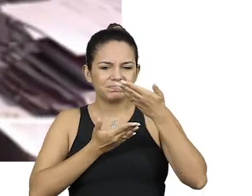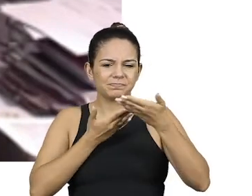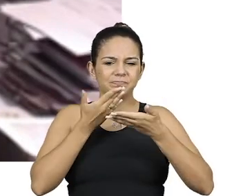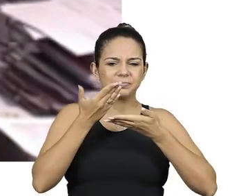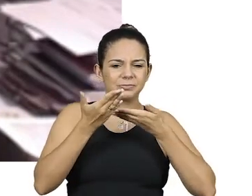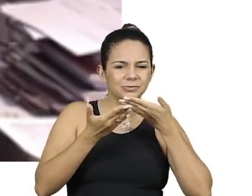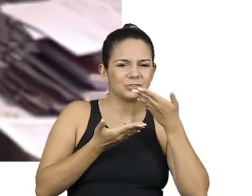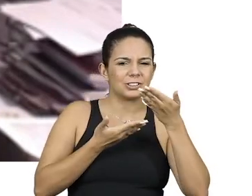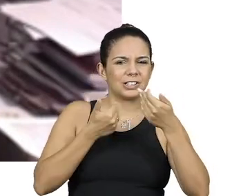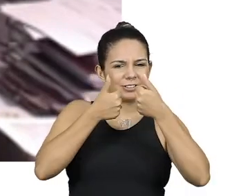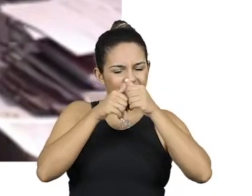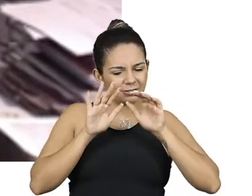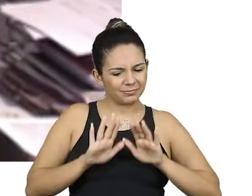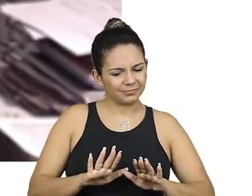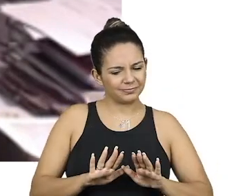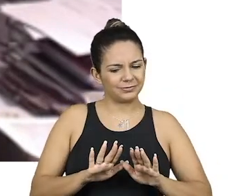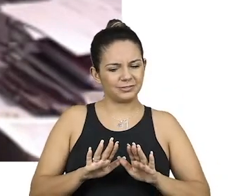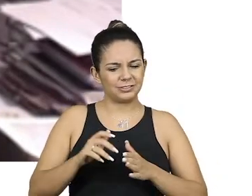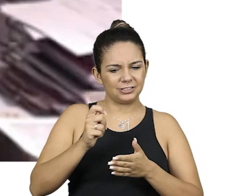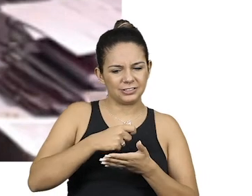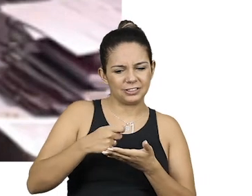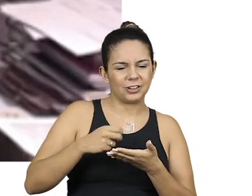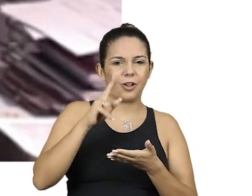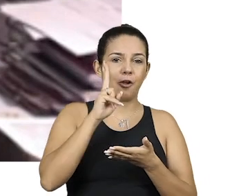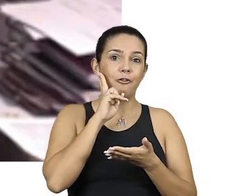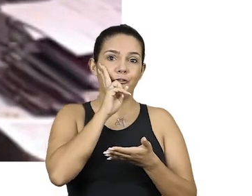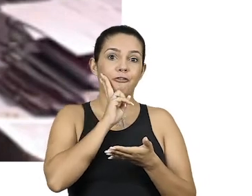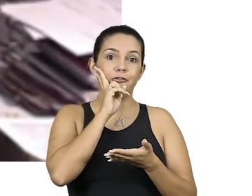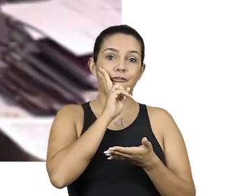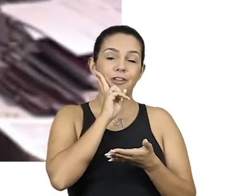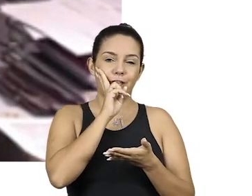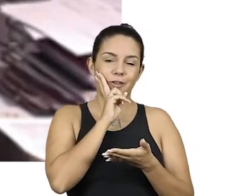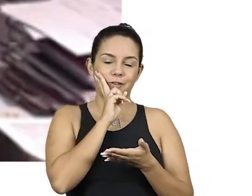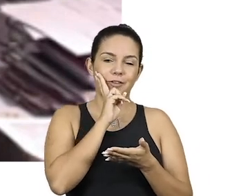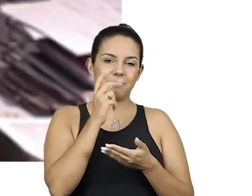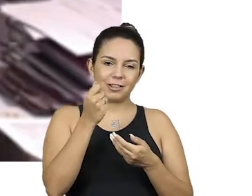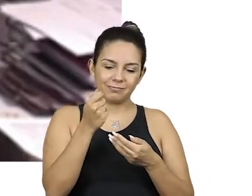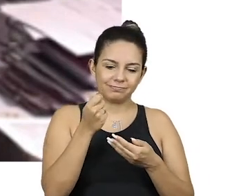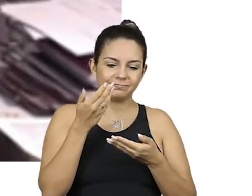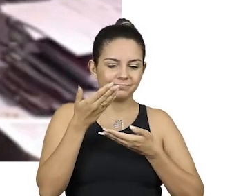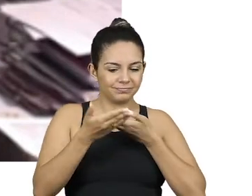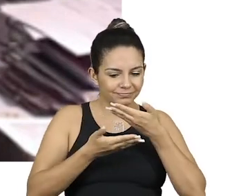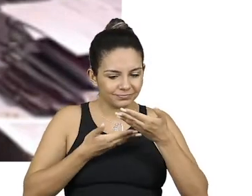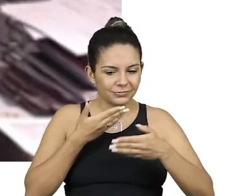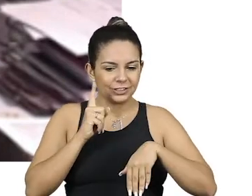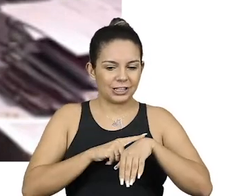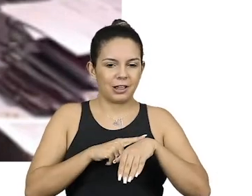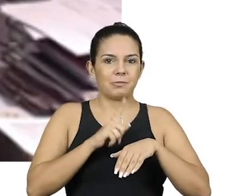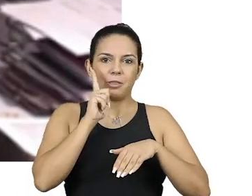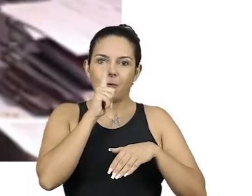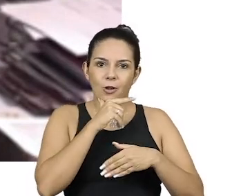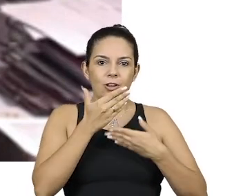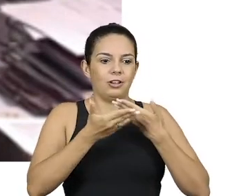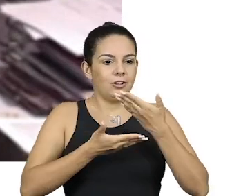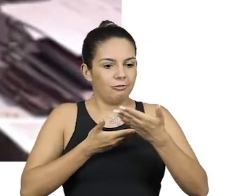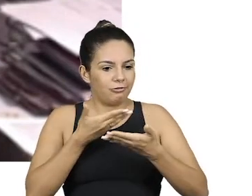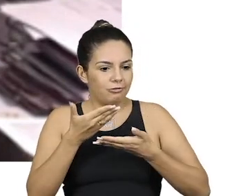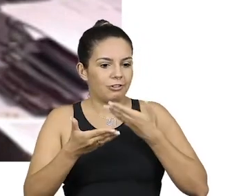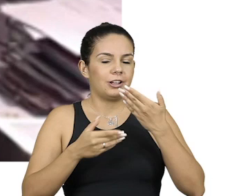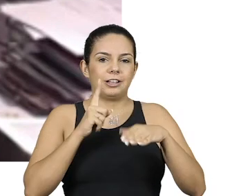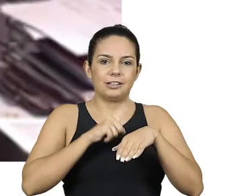de ficar no tonel, é como vinho, precisa de um tempo de tonel, de um tempo